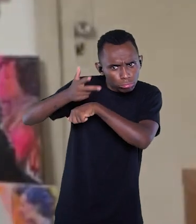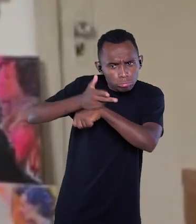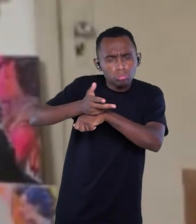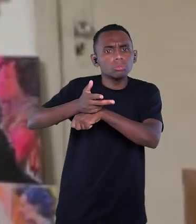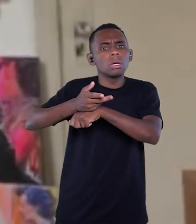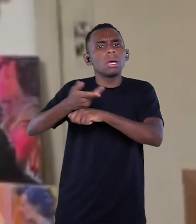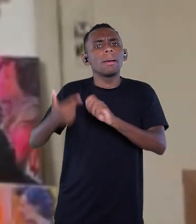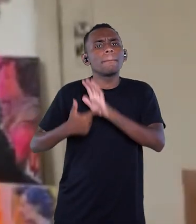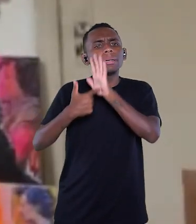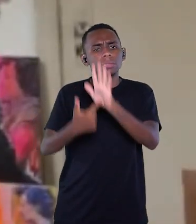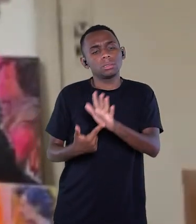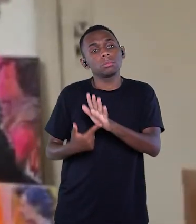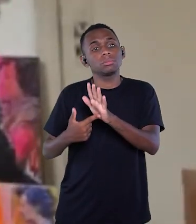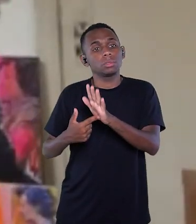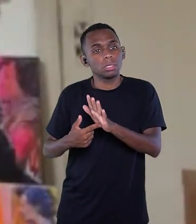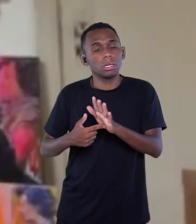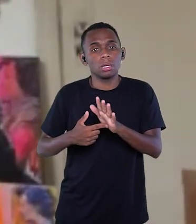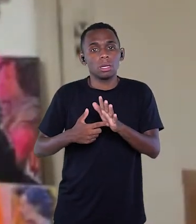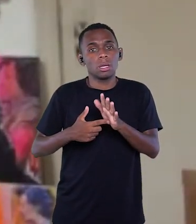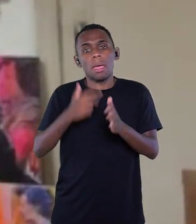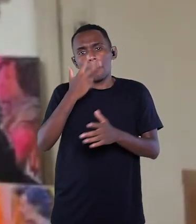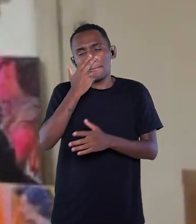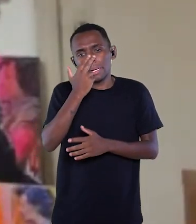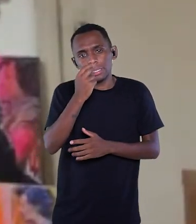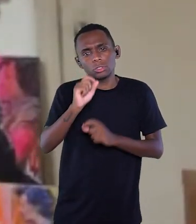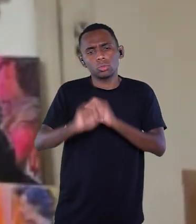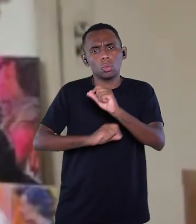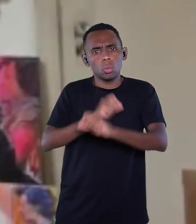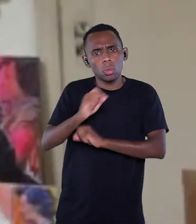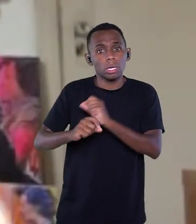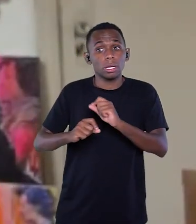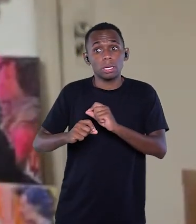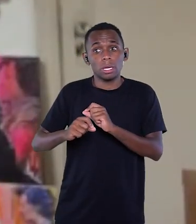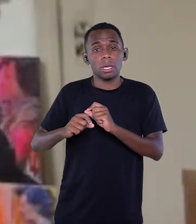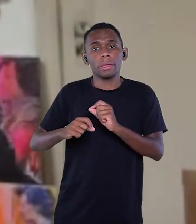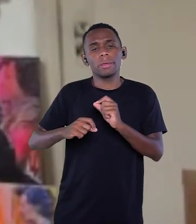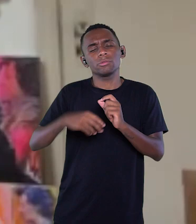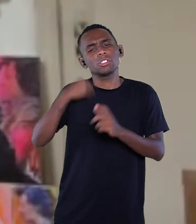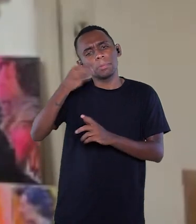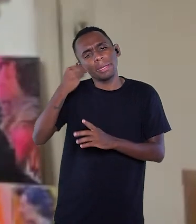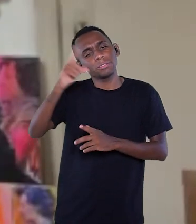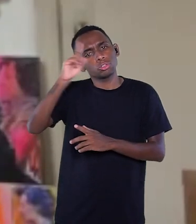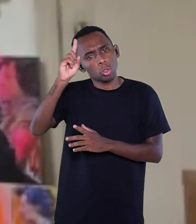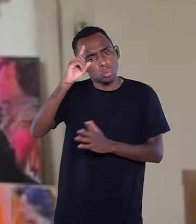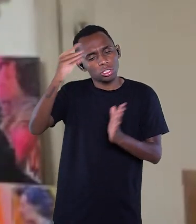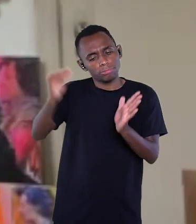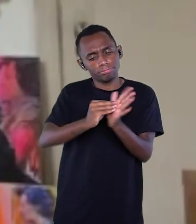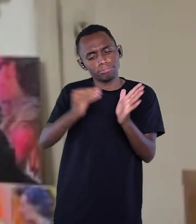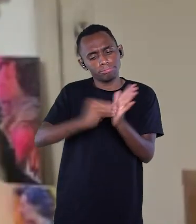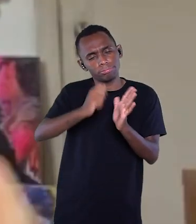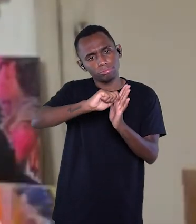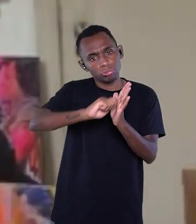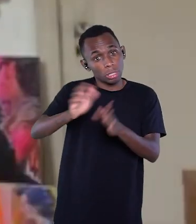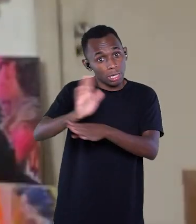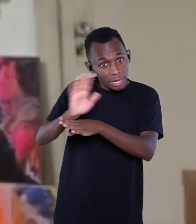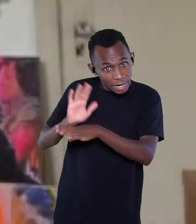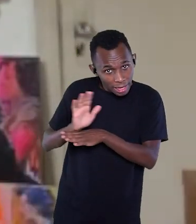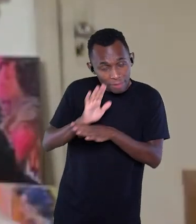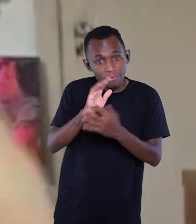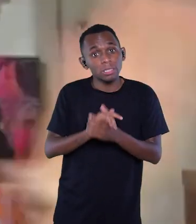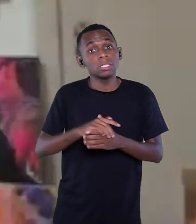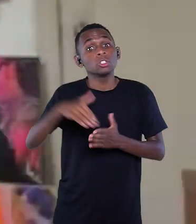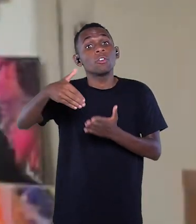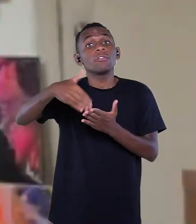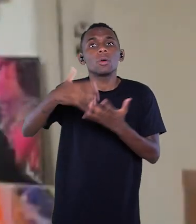e falando e tal, e é uma espécie de journal, assim, uma coisa em diário dela. E aí, no final, a